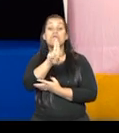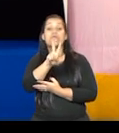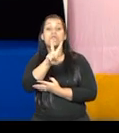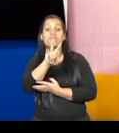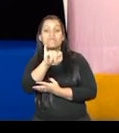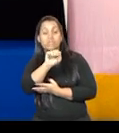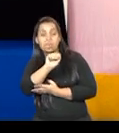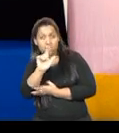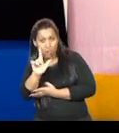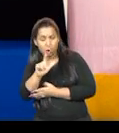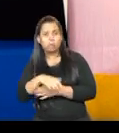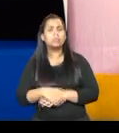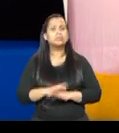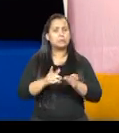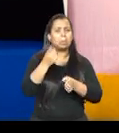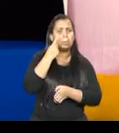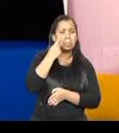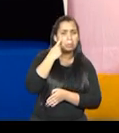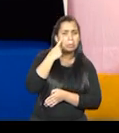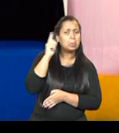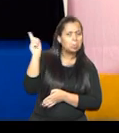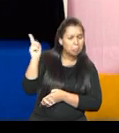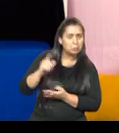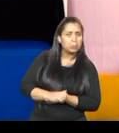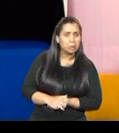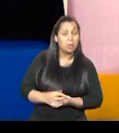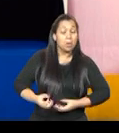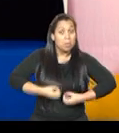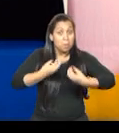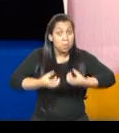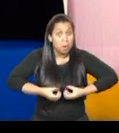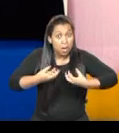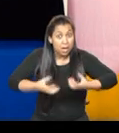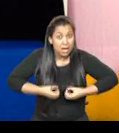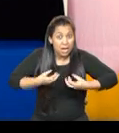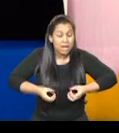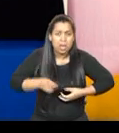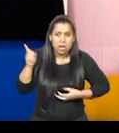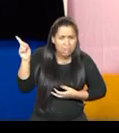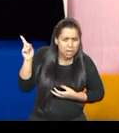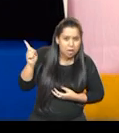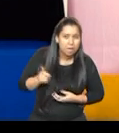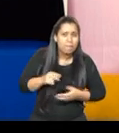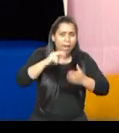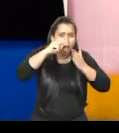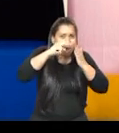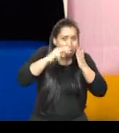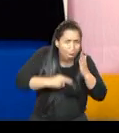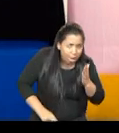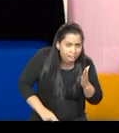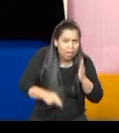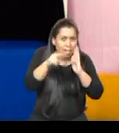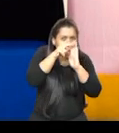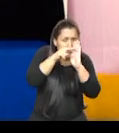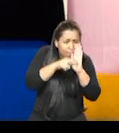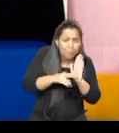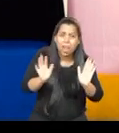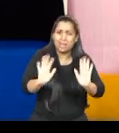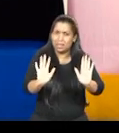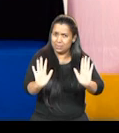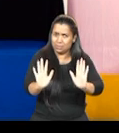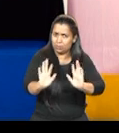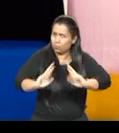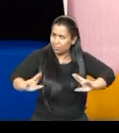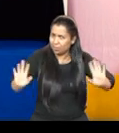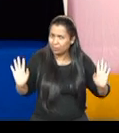Vocês já devem ter observado que o poema concreto não segue todas aquelas regras dos poemas clássicos. Por